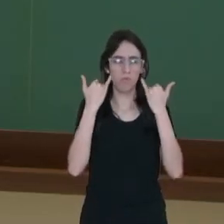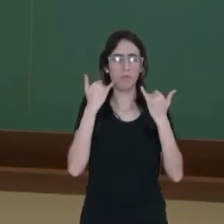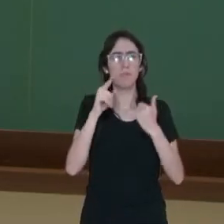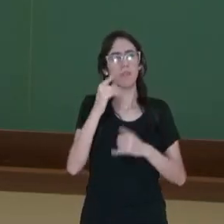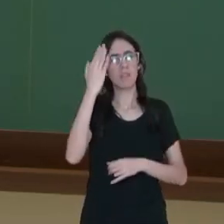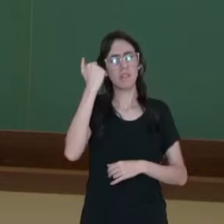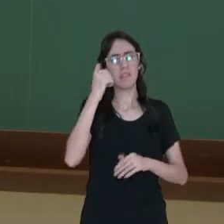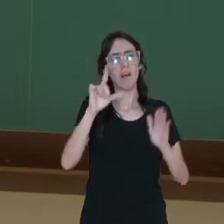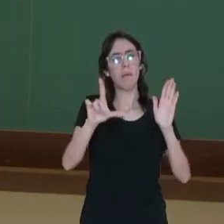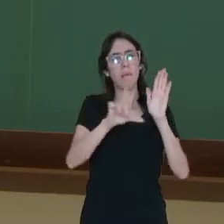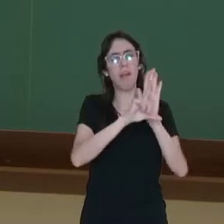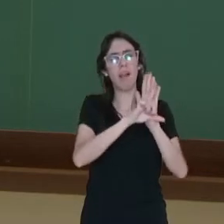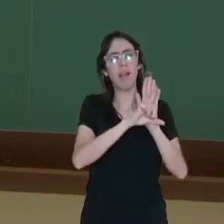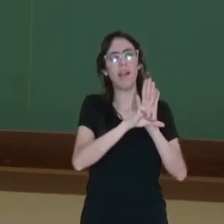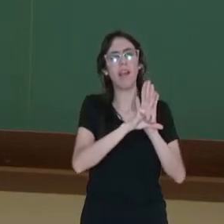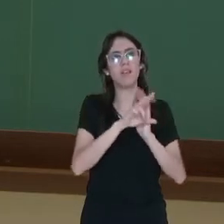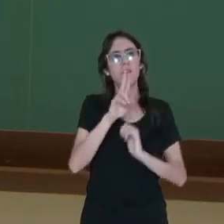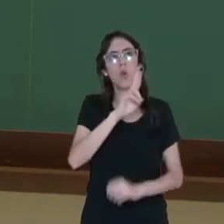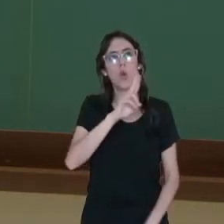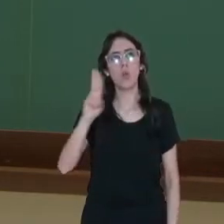lei chamada Lei de